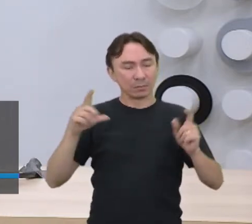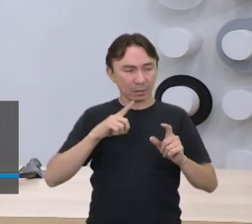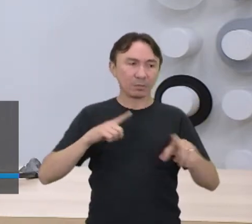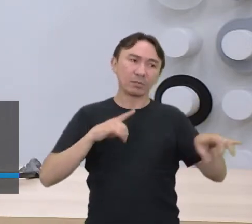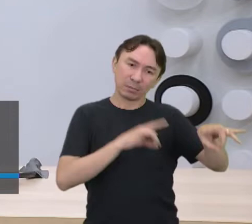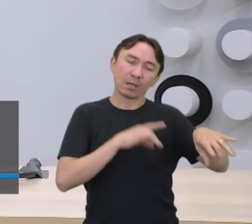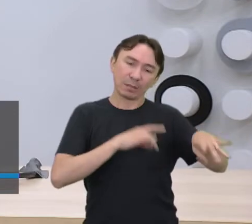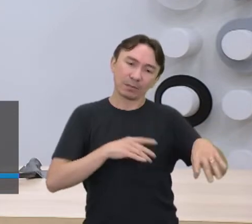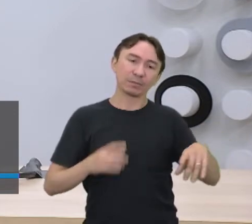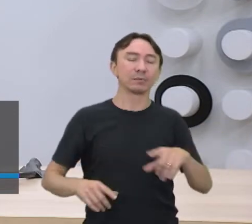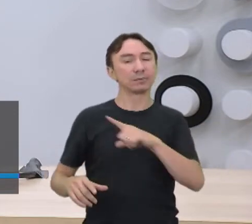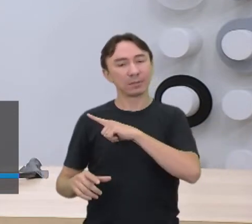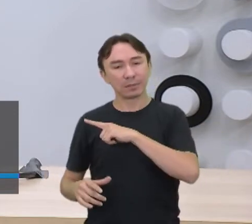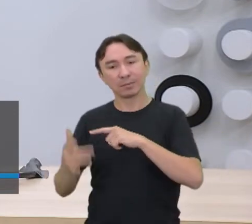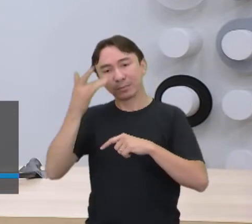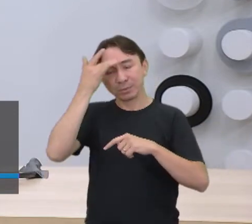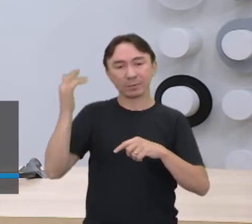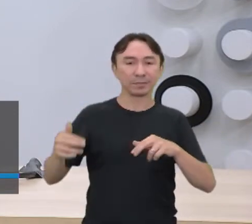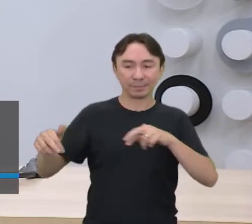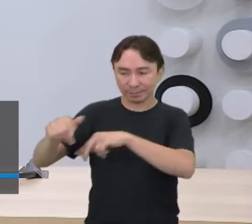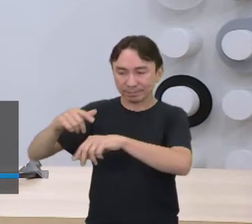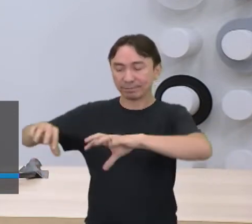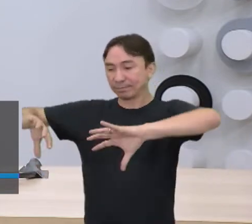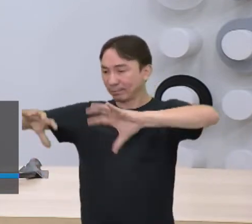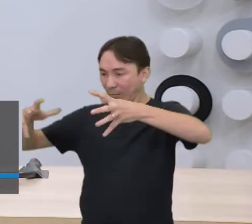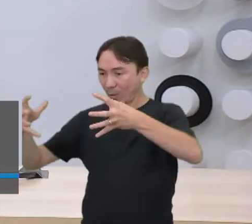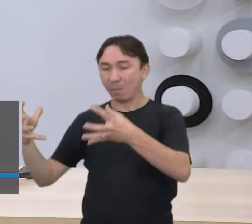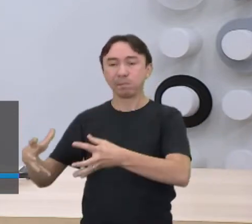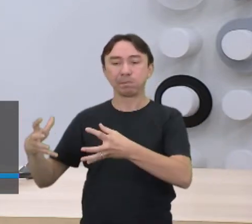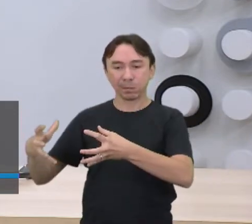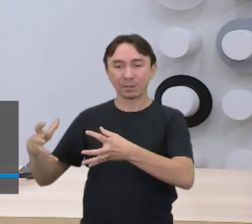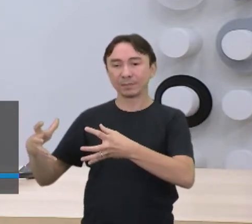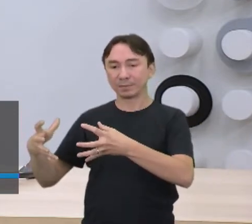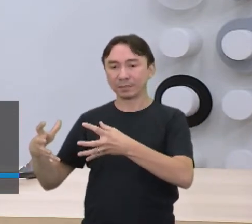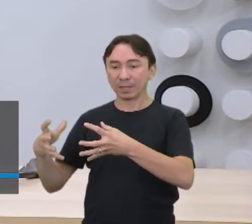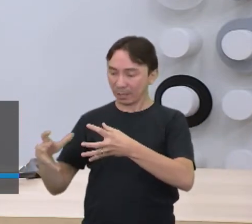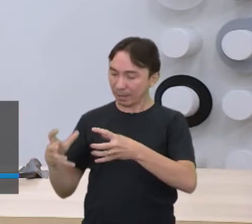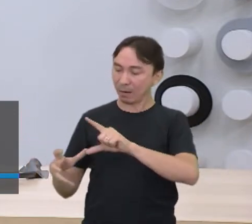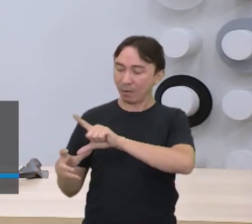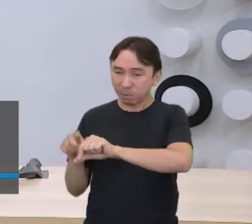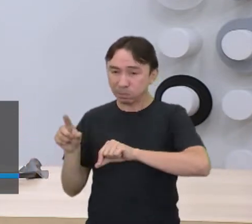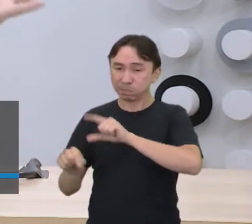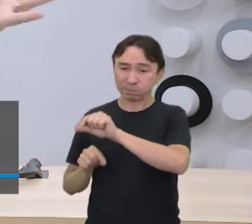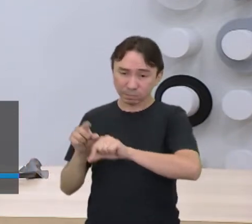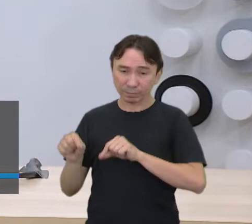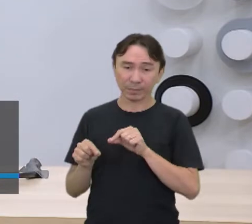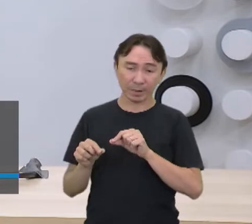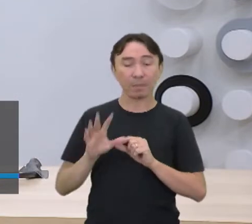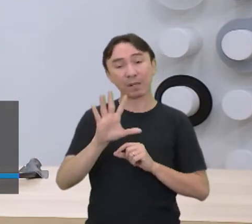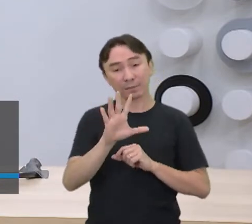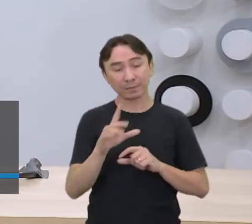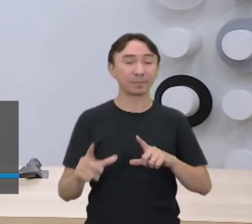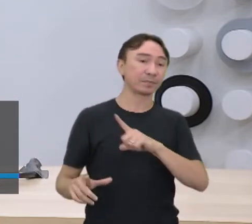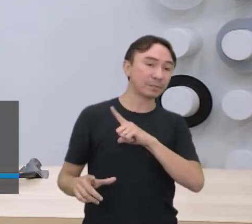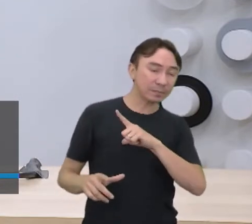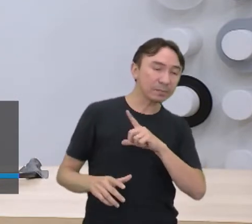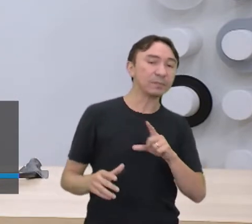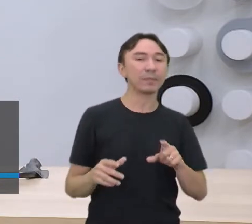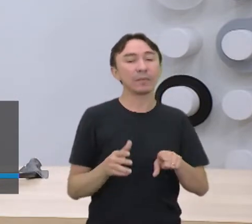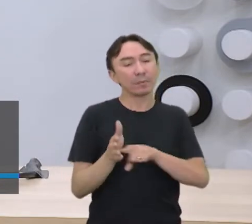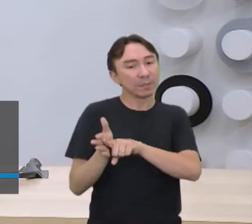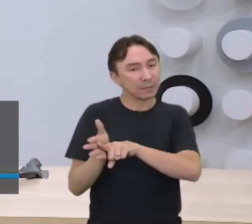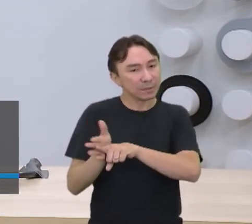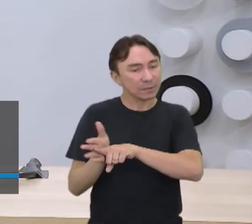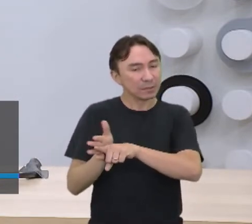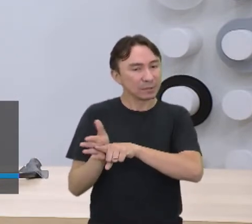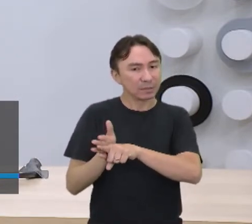população, a gente tem a amostra, né? Quando a gente pega aí, então é a pesquisa amostral. Agora, quando a gente fala em pesquisa censitária ou amostral, tanto faz. Existe